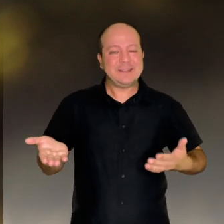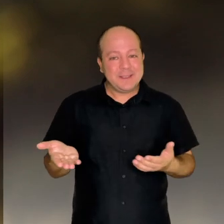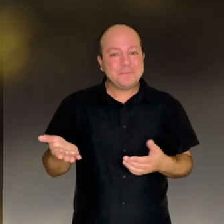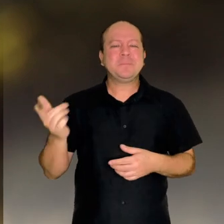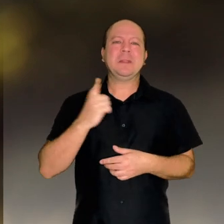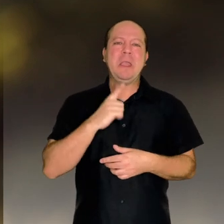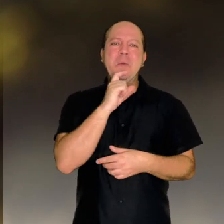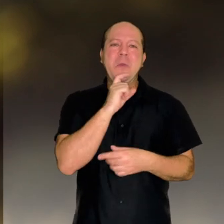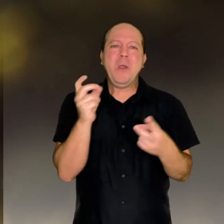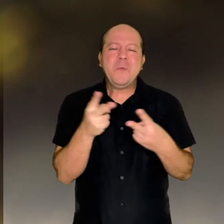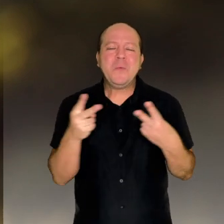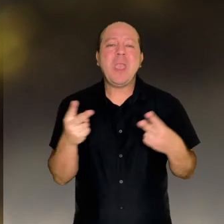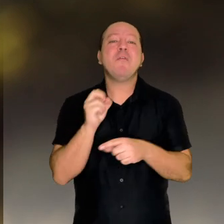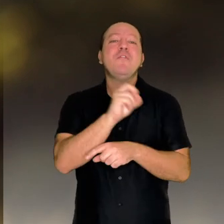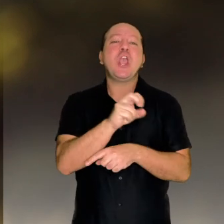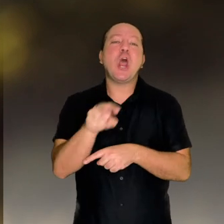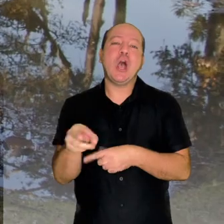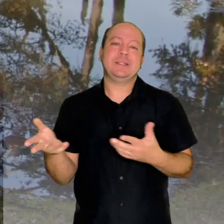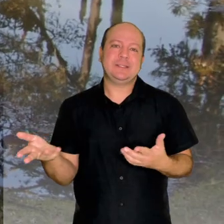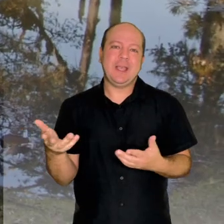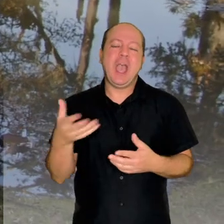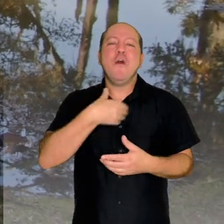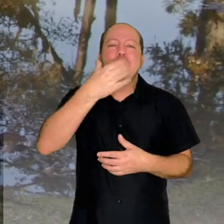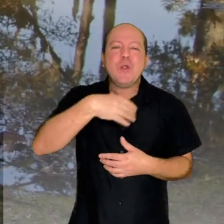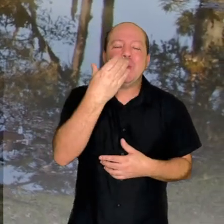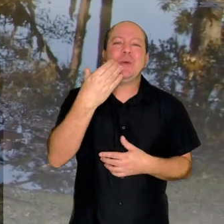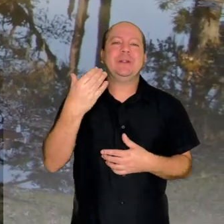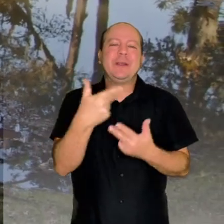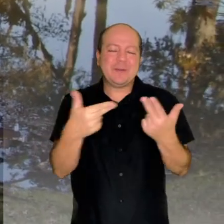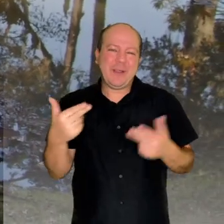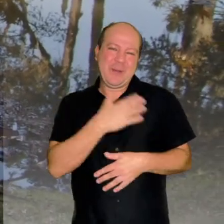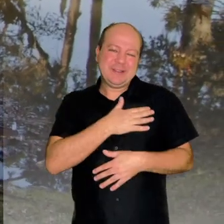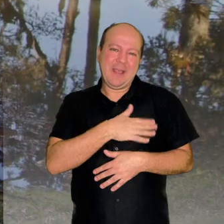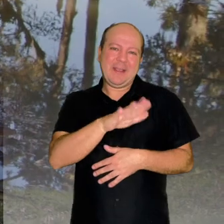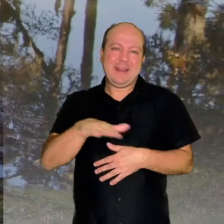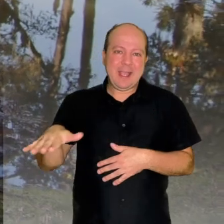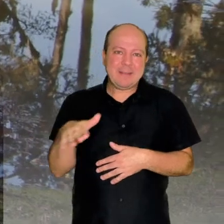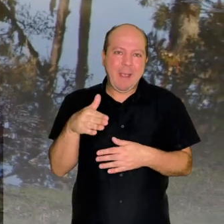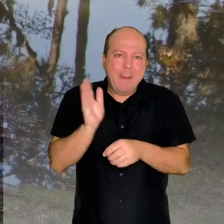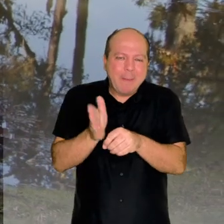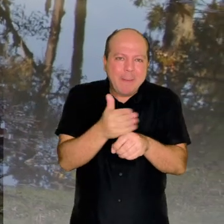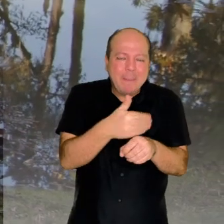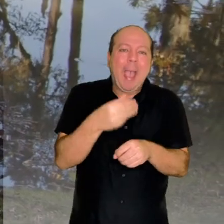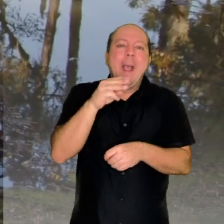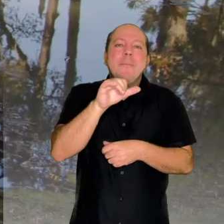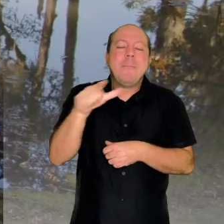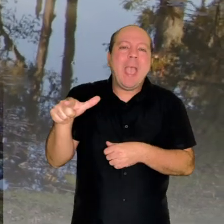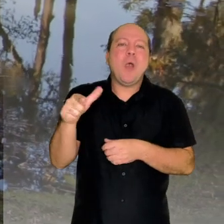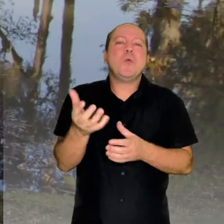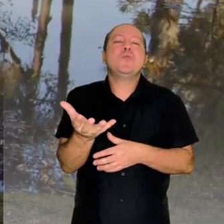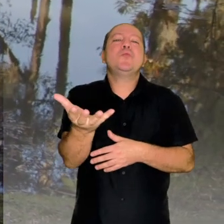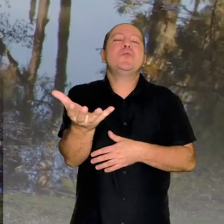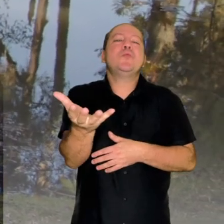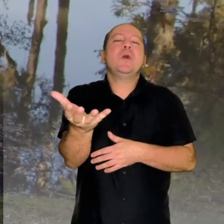quando vem a frente fria, e sempre tem virose. Então eles pegavam fruta, alguma coisa que as crianças gostavam, picava, põe um pouquinho de mel